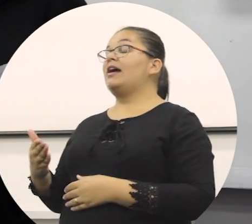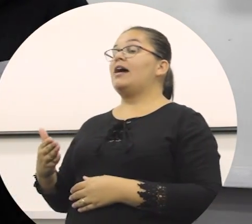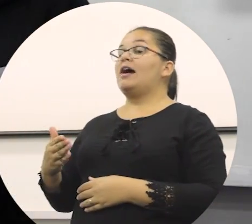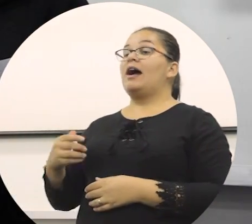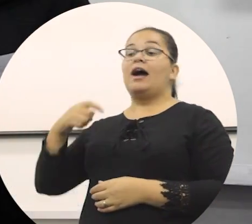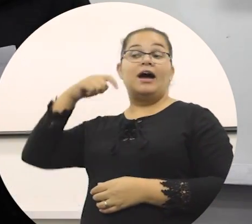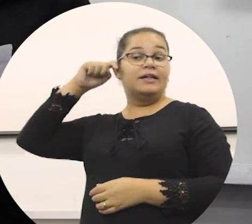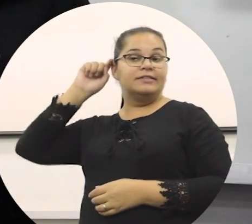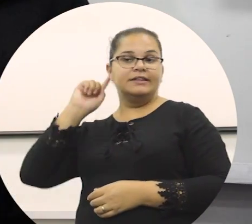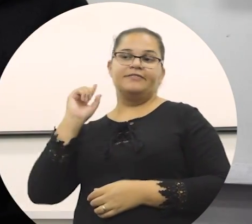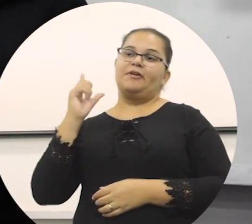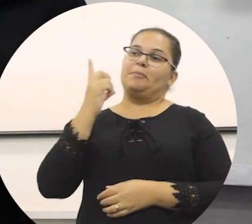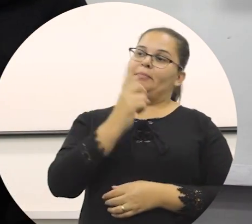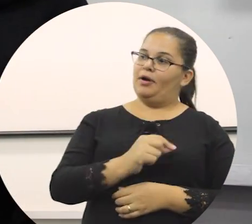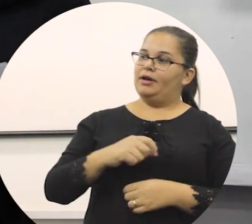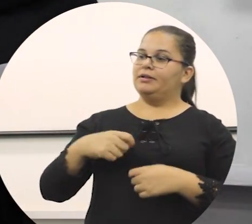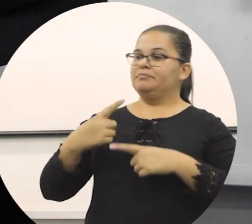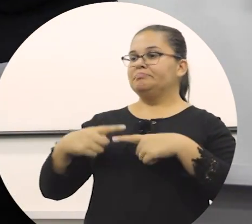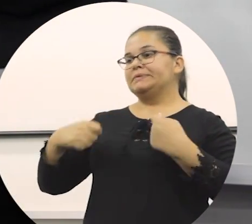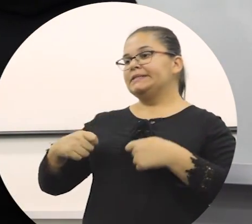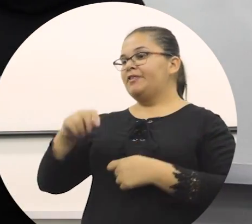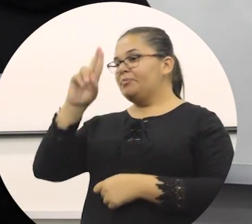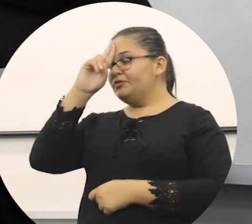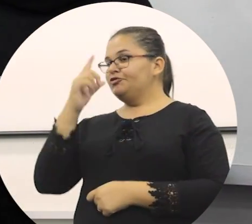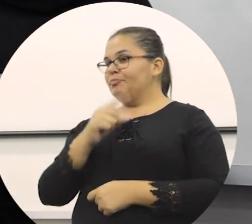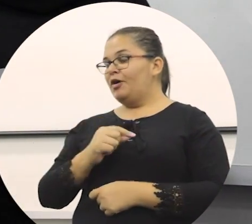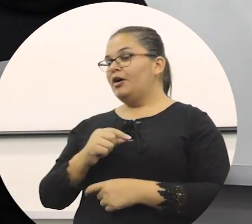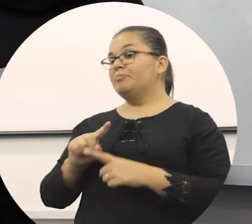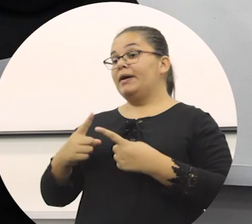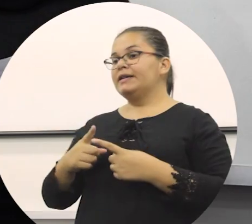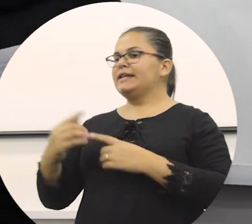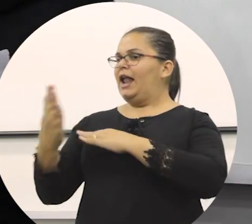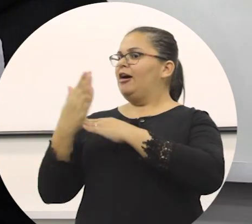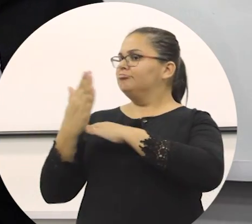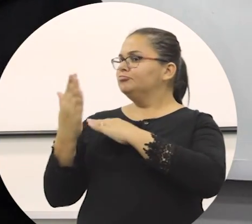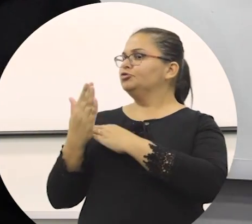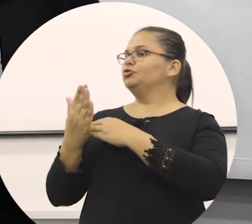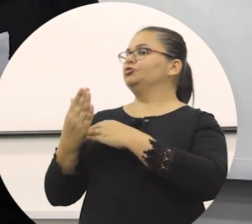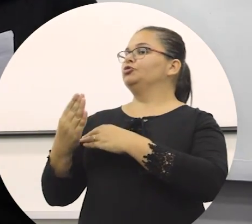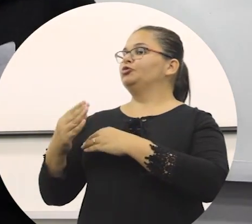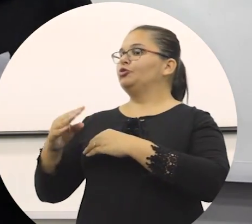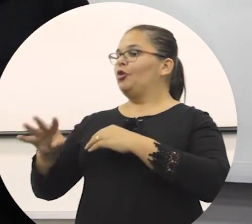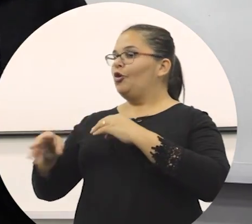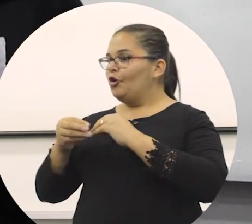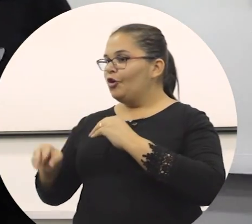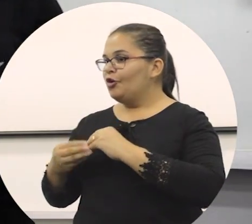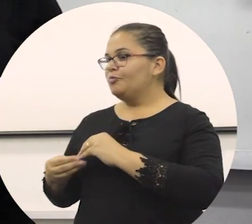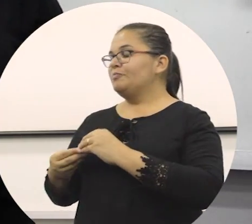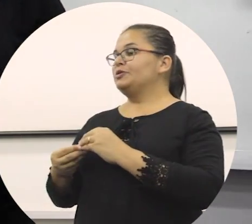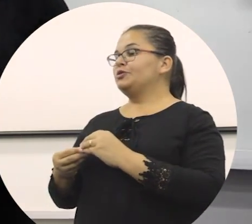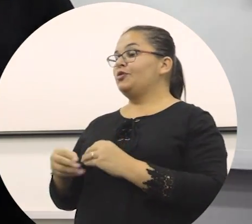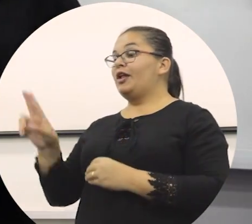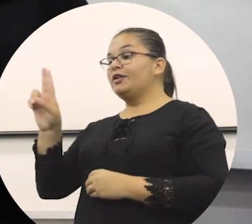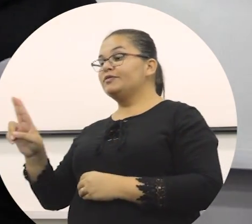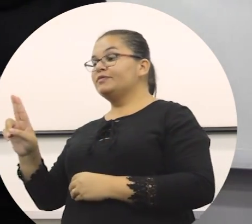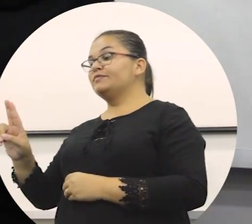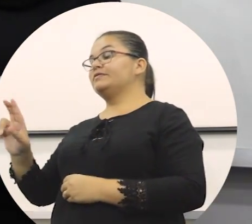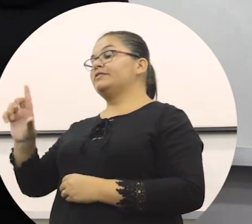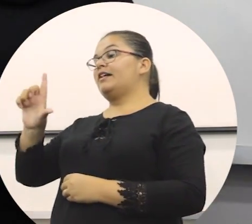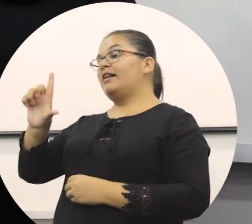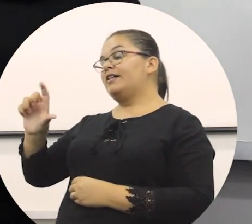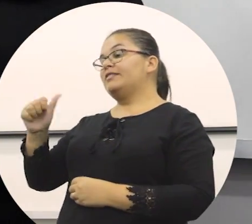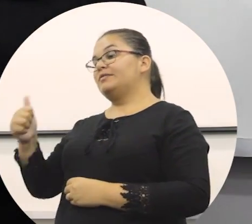porque ela precisava sair meio-dia, mas ela contribuiu demais. Enquanto surda, usuária das duas línguas, a gente trouxe